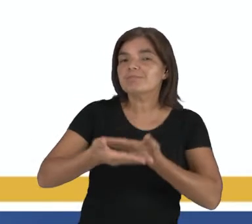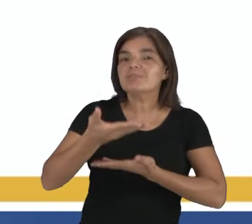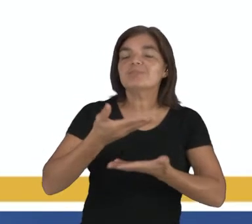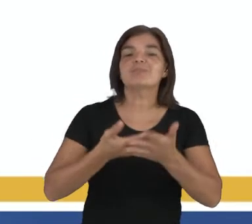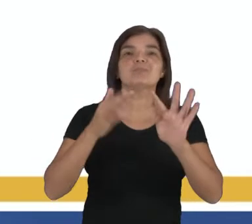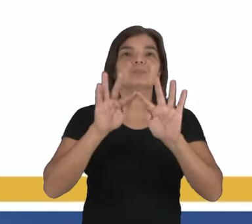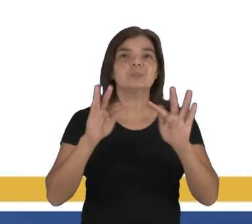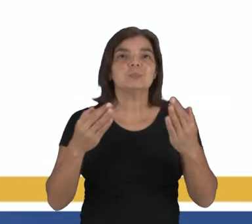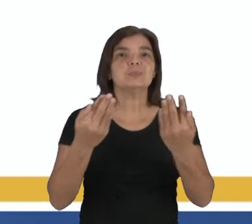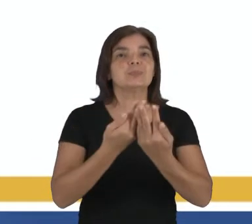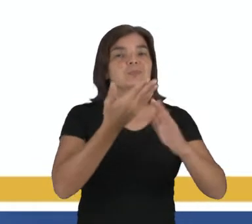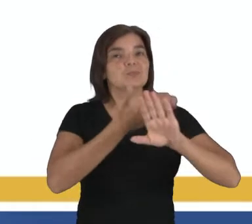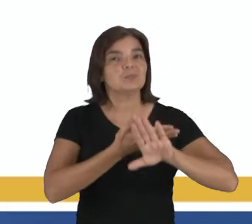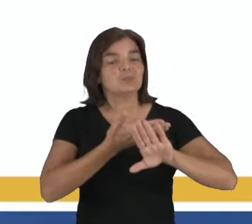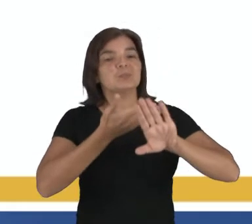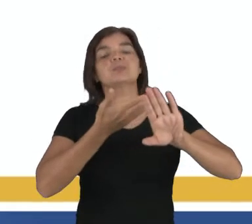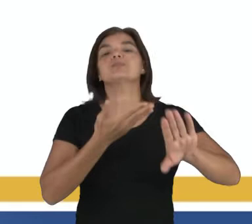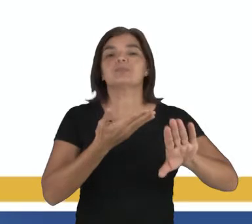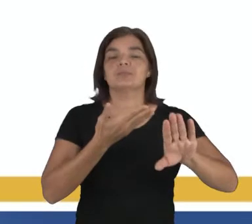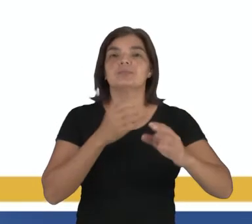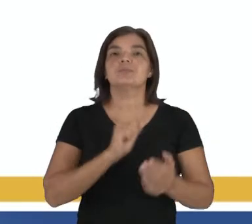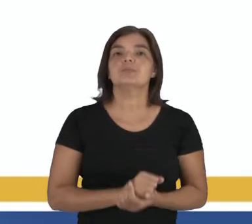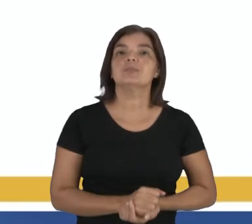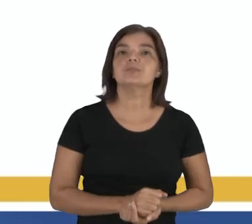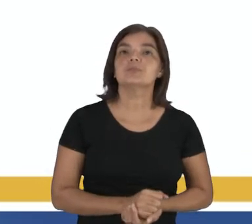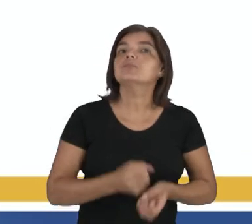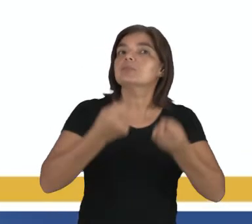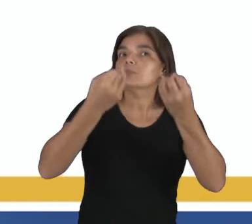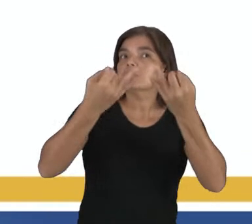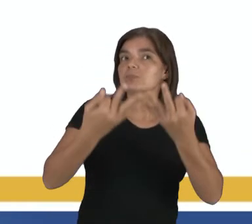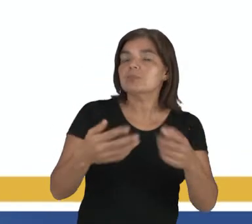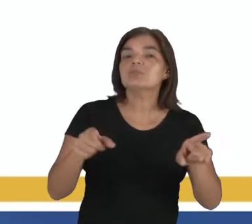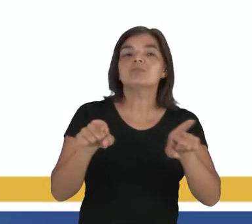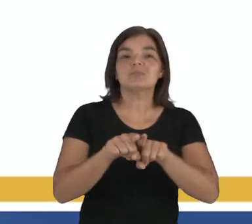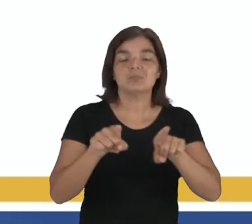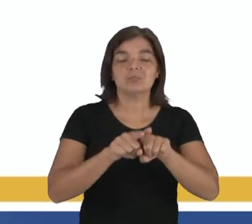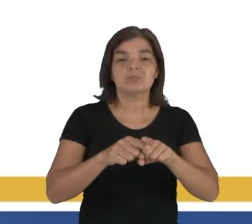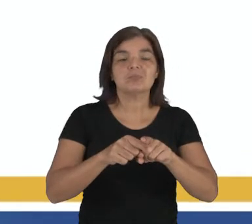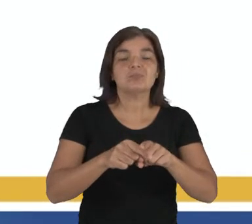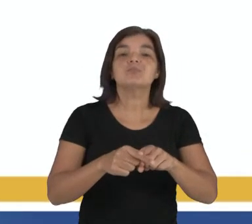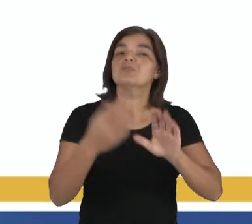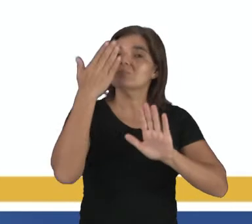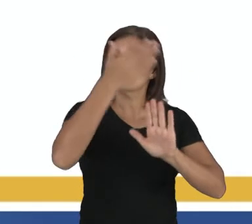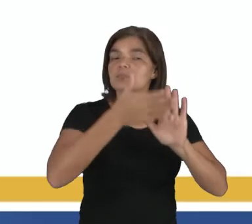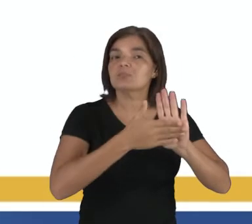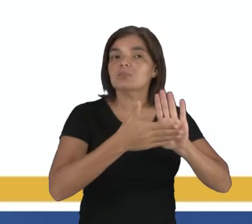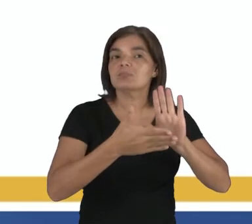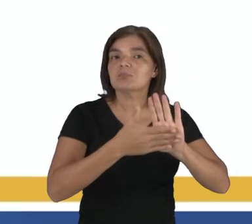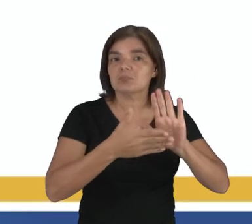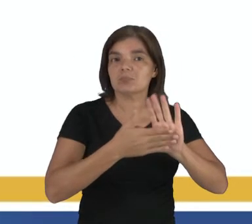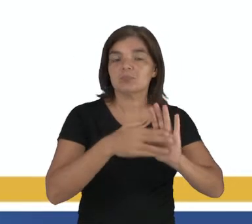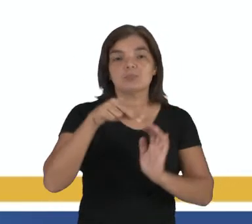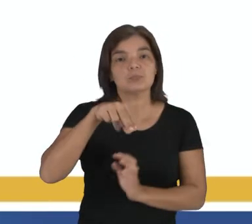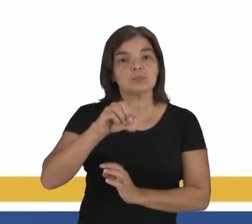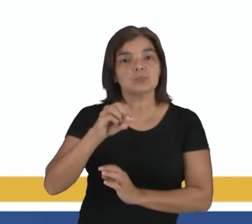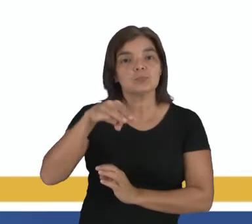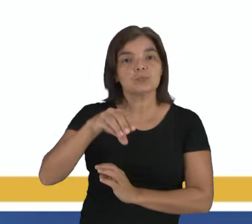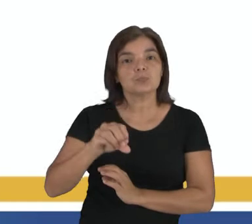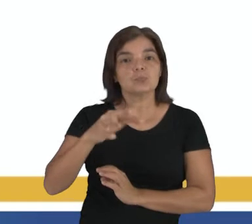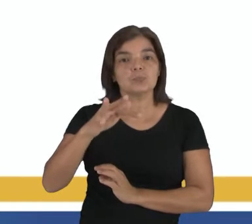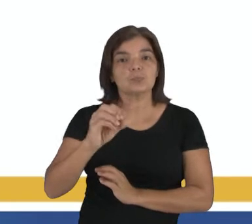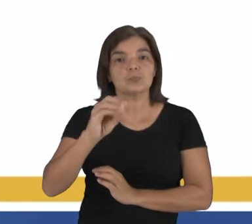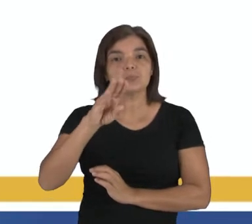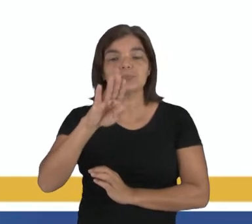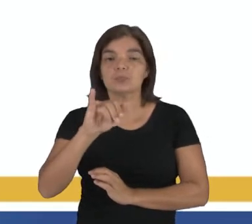relações entre as pessoas por conta do afastamento. Então ele argumenta, ele comprova a nomofobia. E